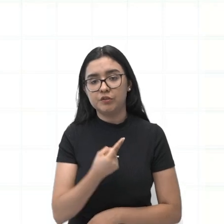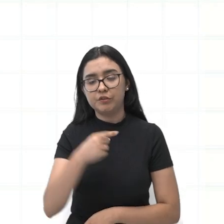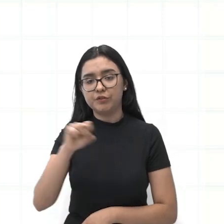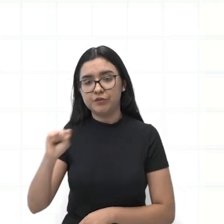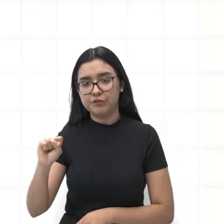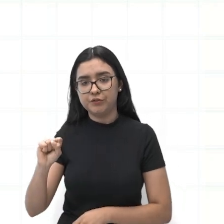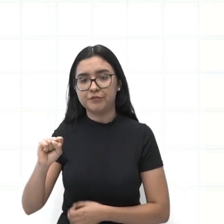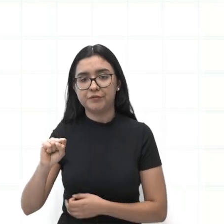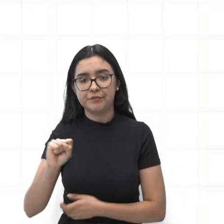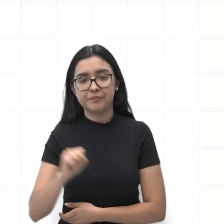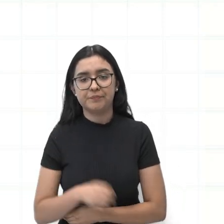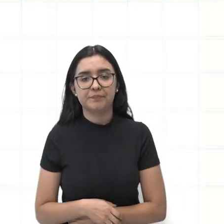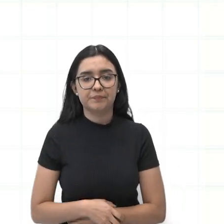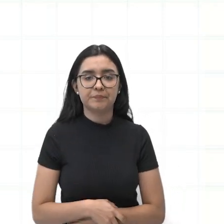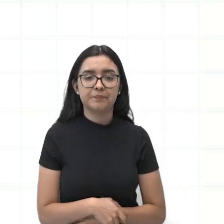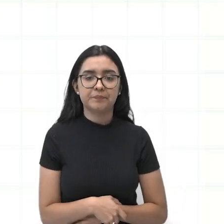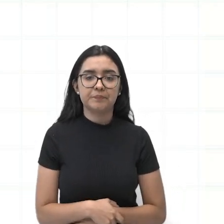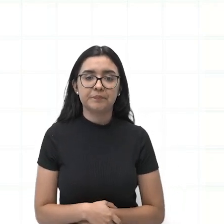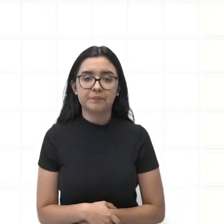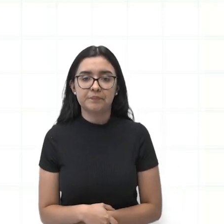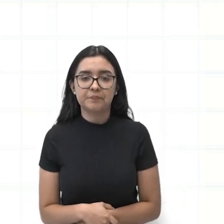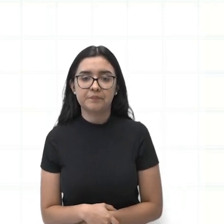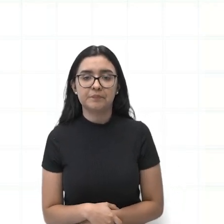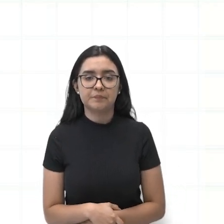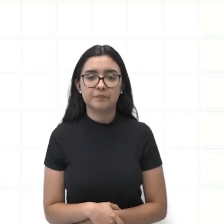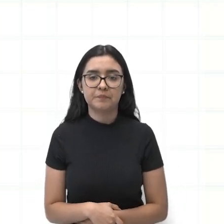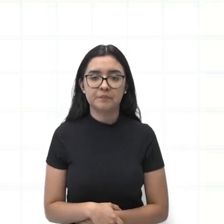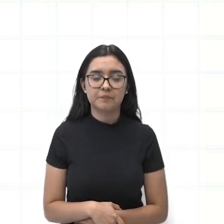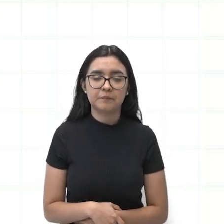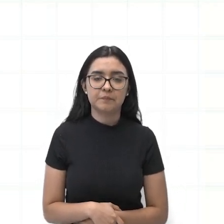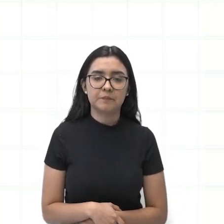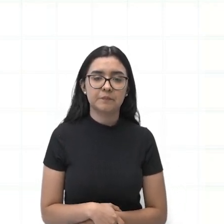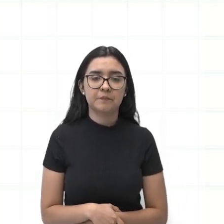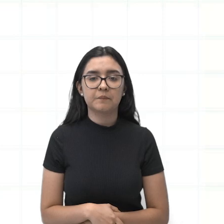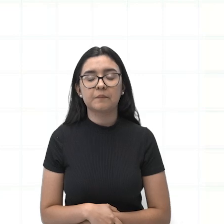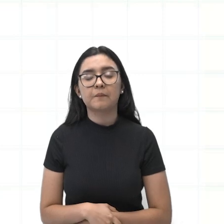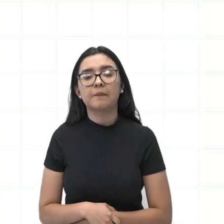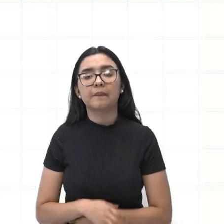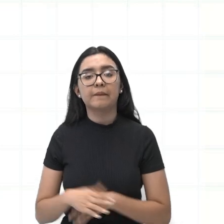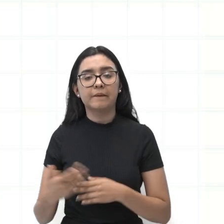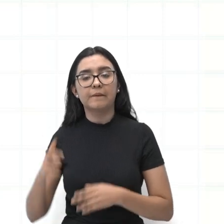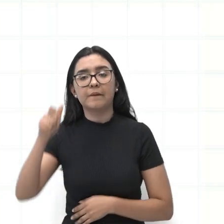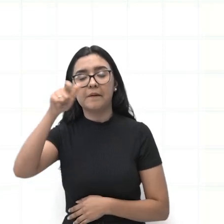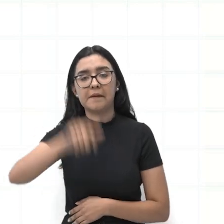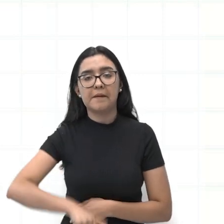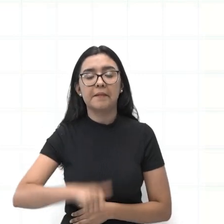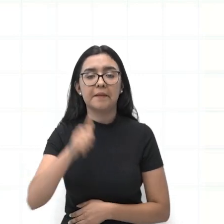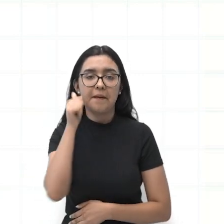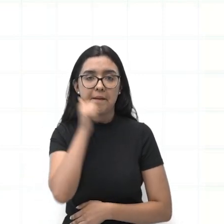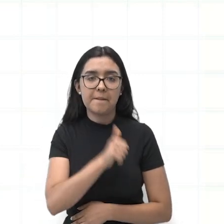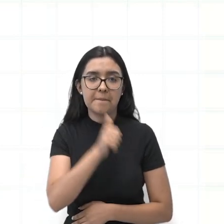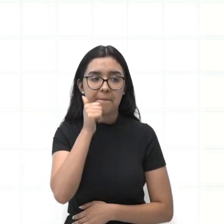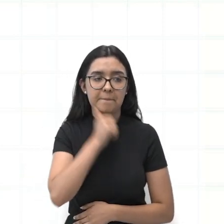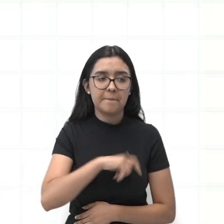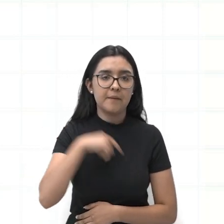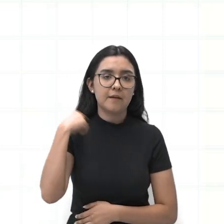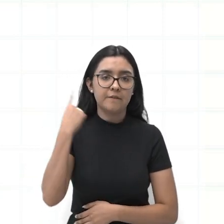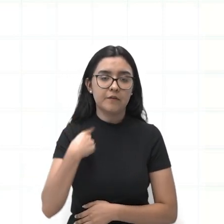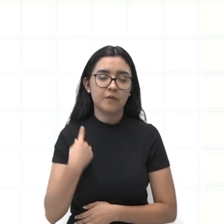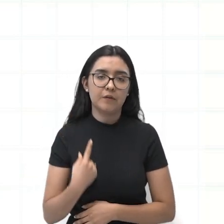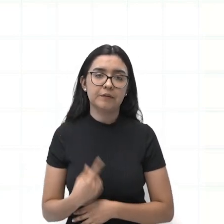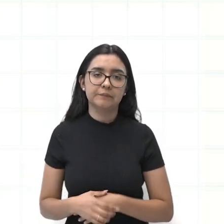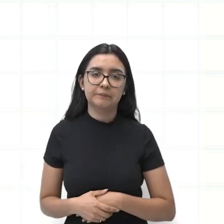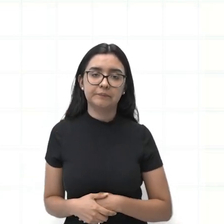a expressão. She is. She's a lawyer. Ela é uma advogada. A palavrinha lawyer